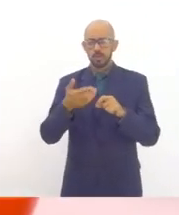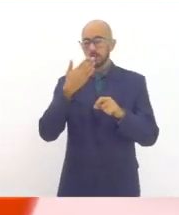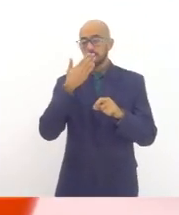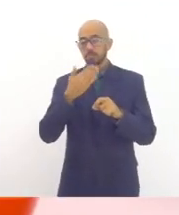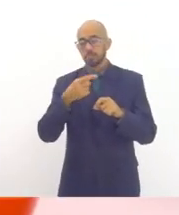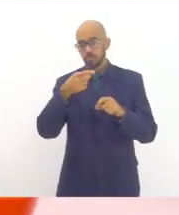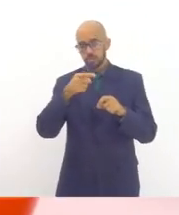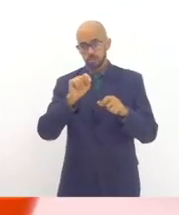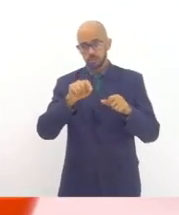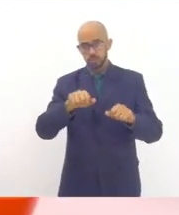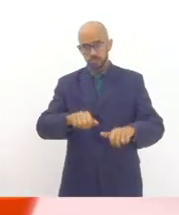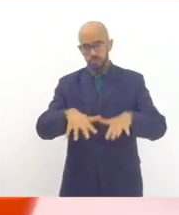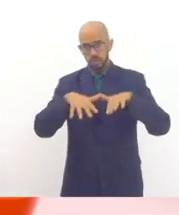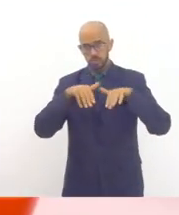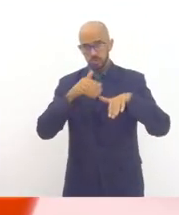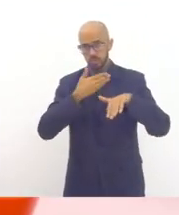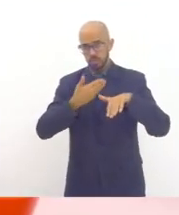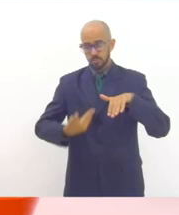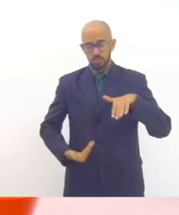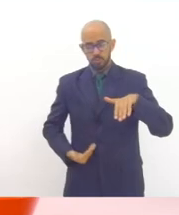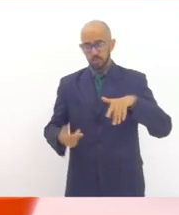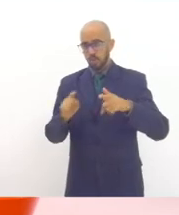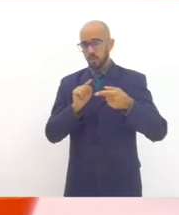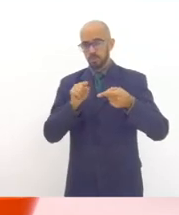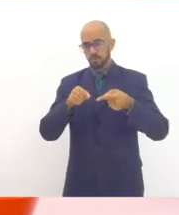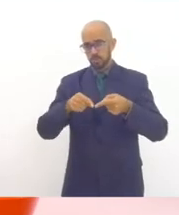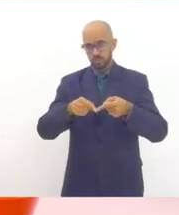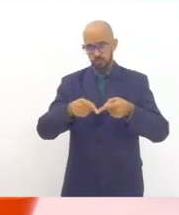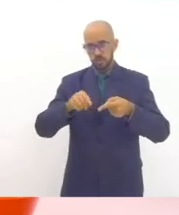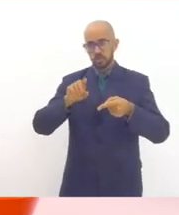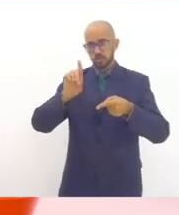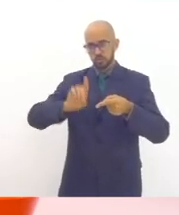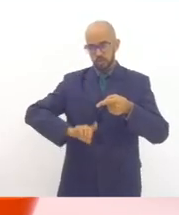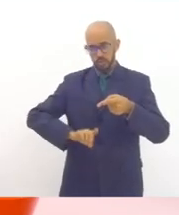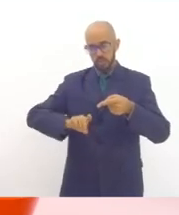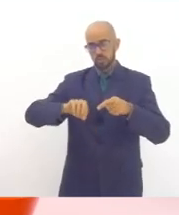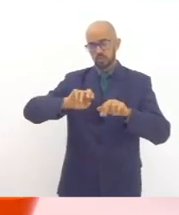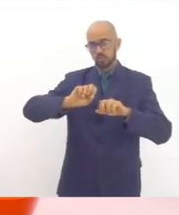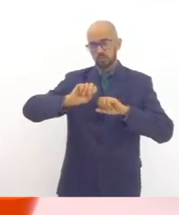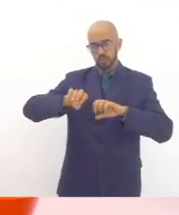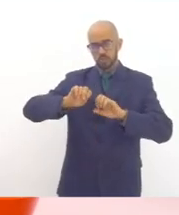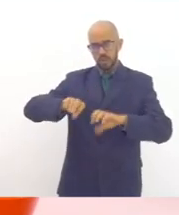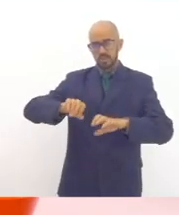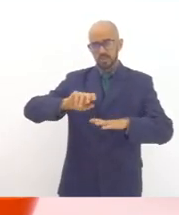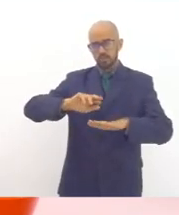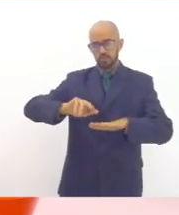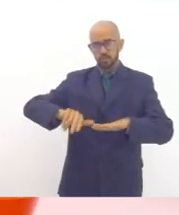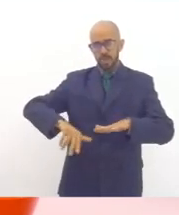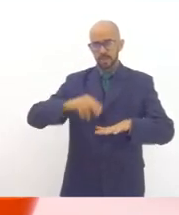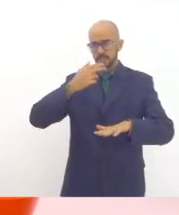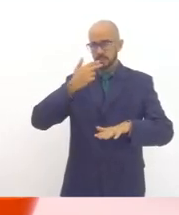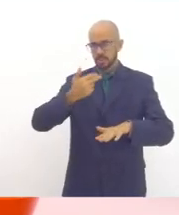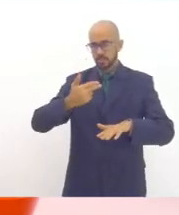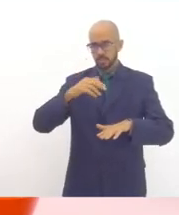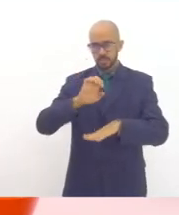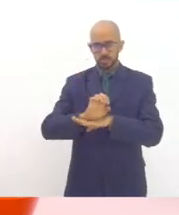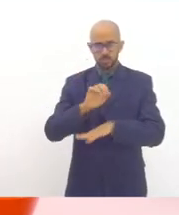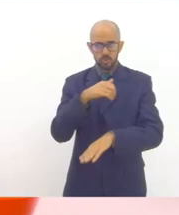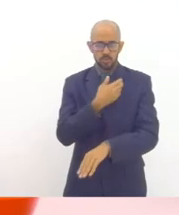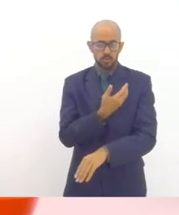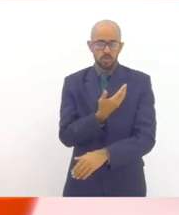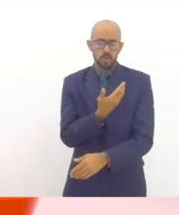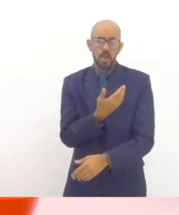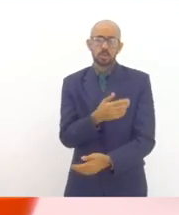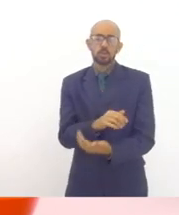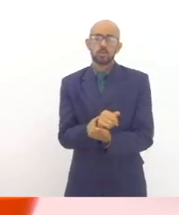uma audiência pública visando a garantia ao direito a uma educação plurilingüe nas escolas de nosso Estado. Além